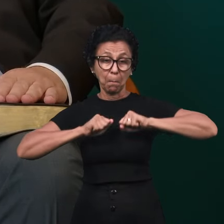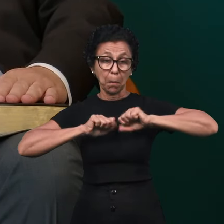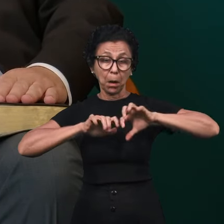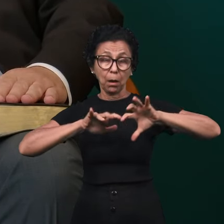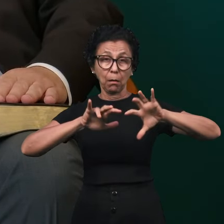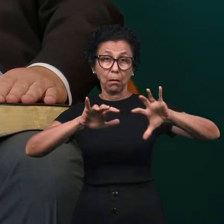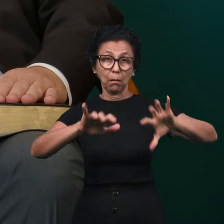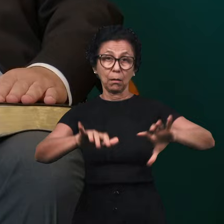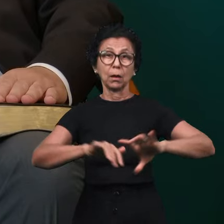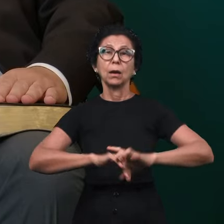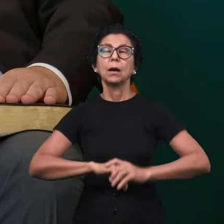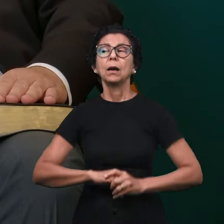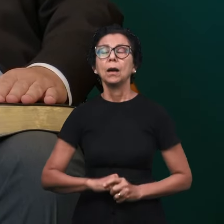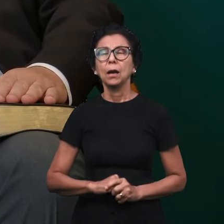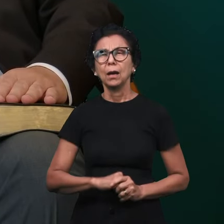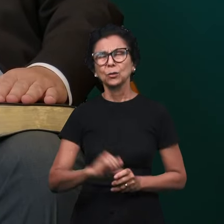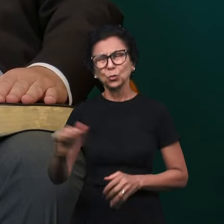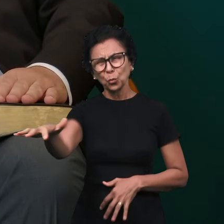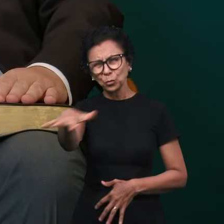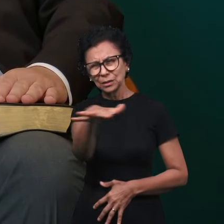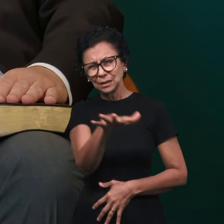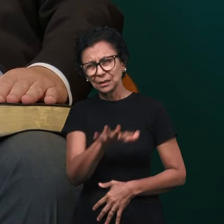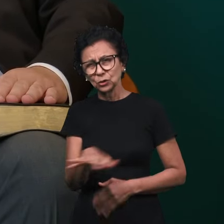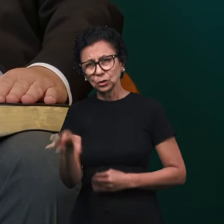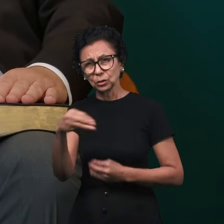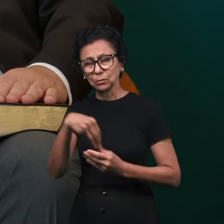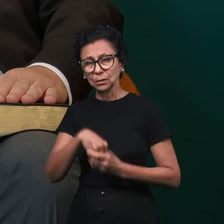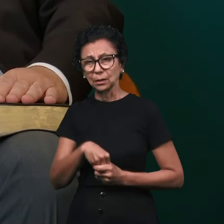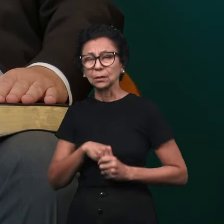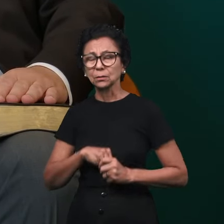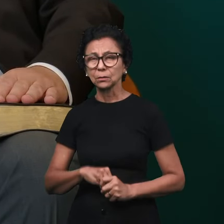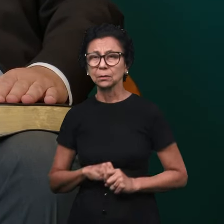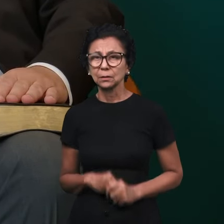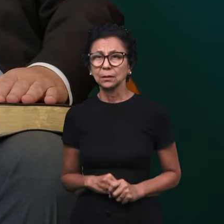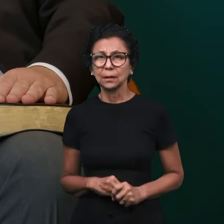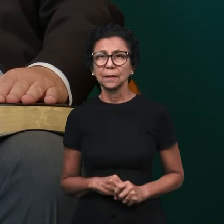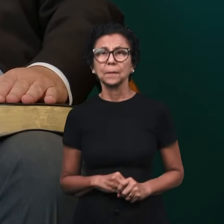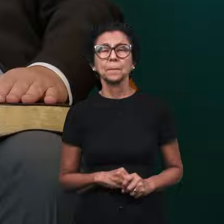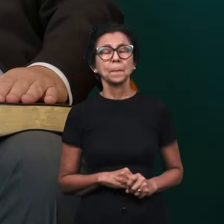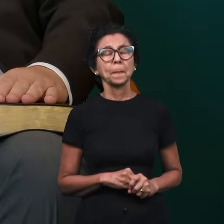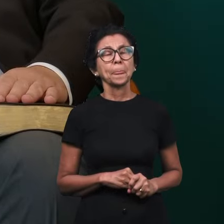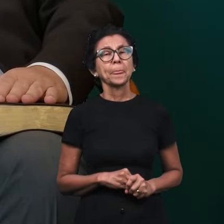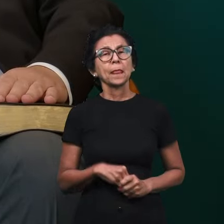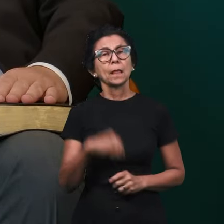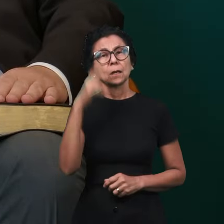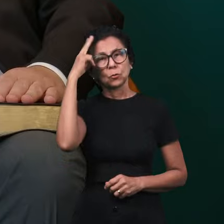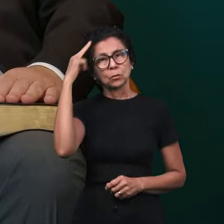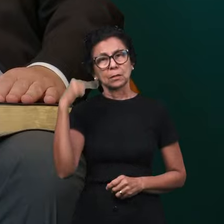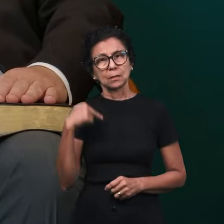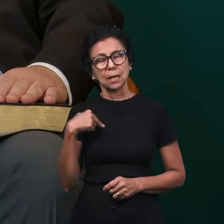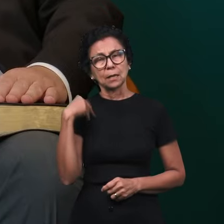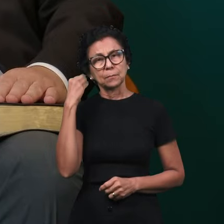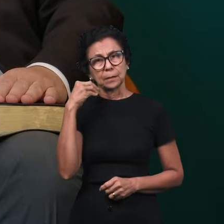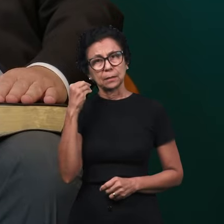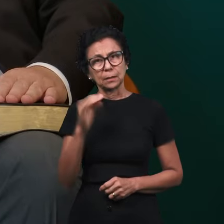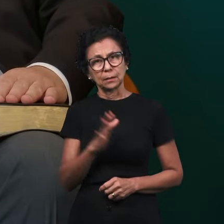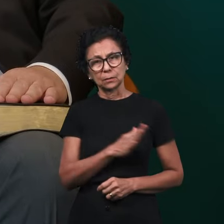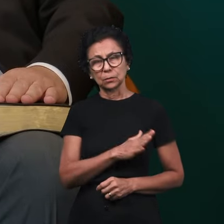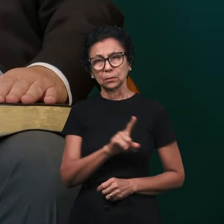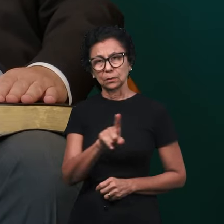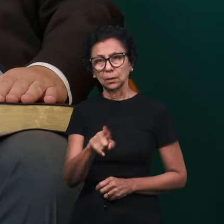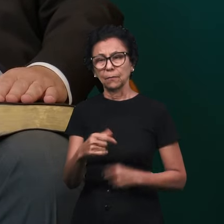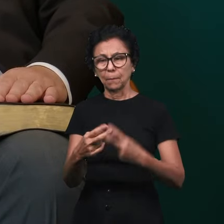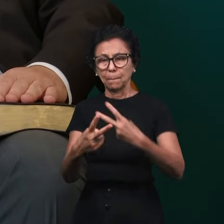mas na vida de José, ele foi levado ao Egito, nós já trabalhamos isso num programa, ele teve várias experiências. Quando ele estava